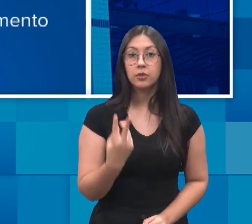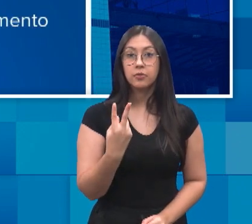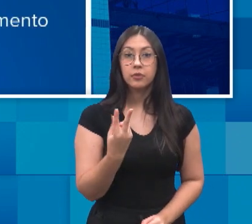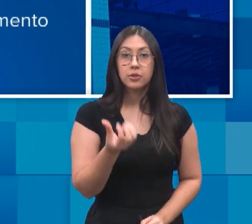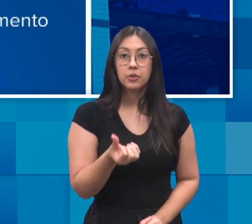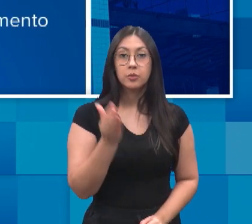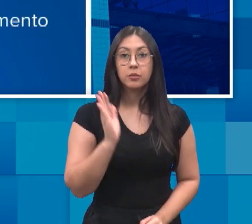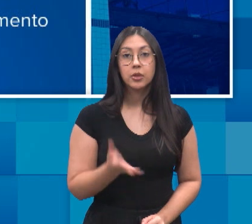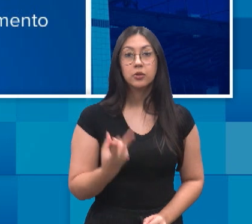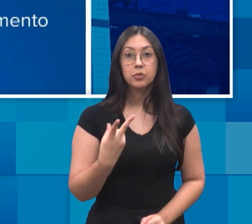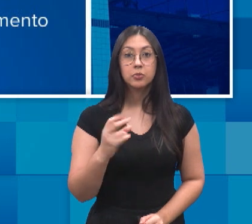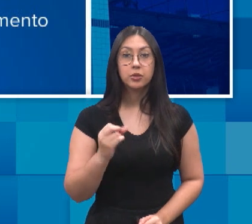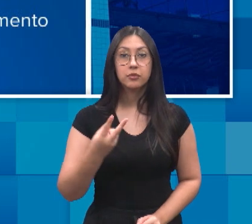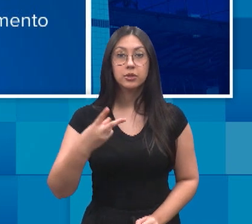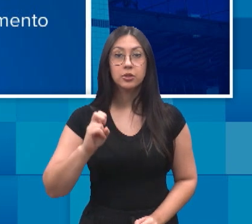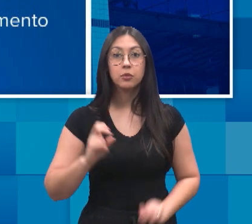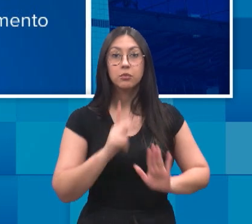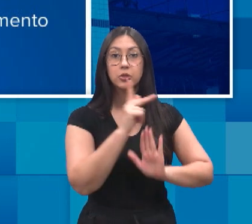2326/2025, projeto de lei número